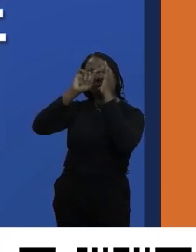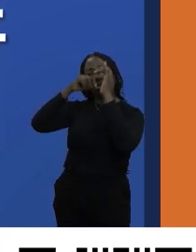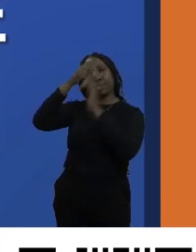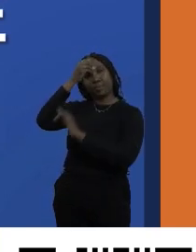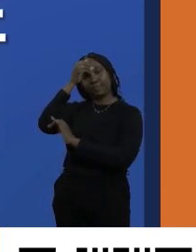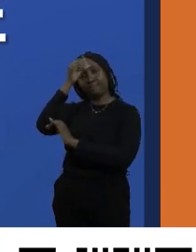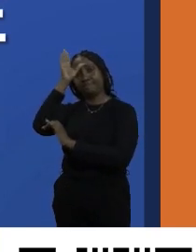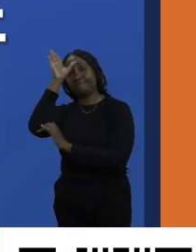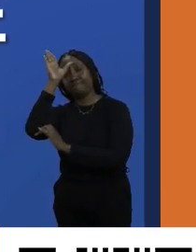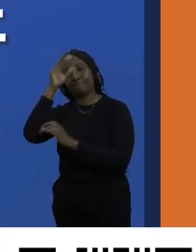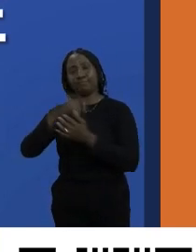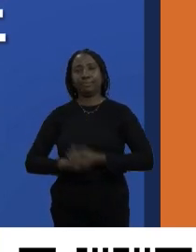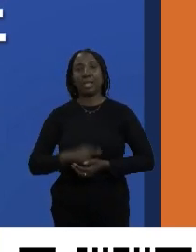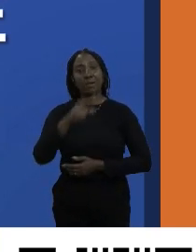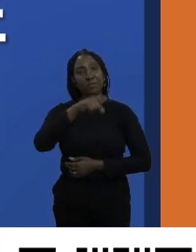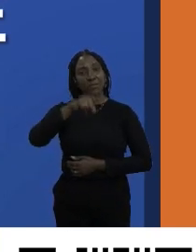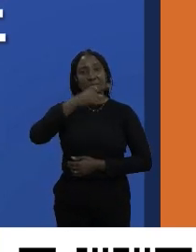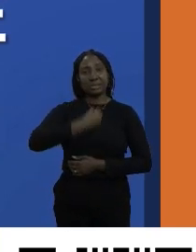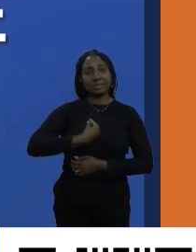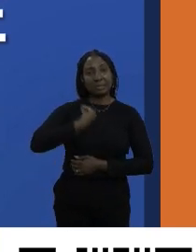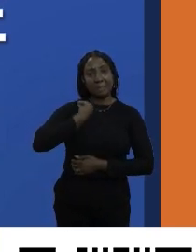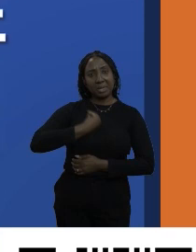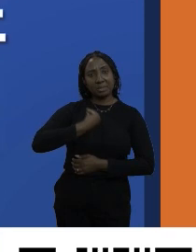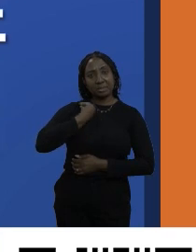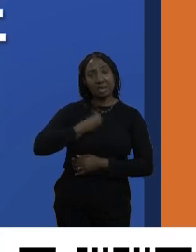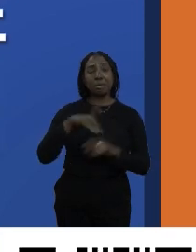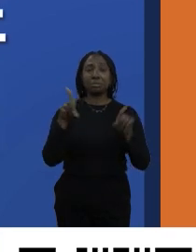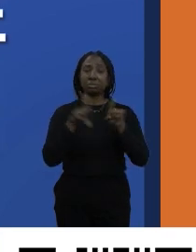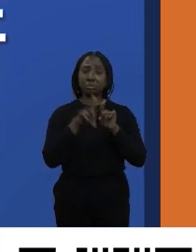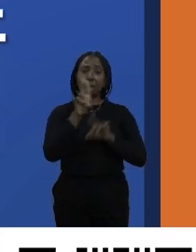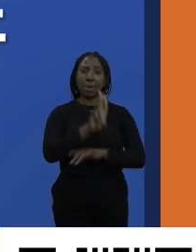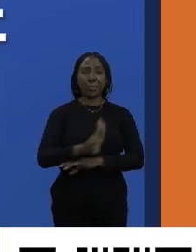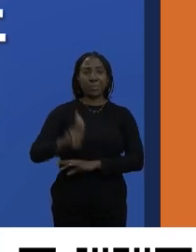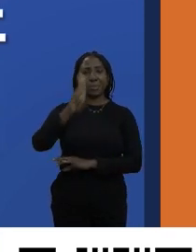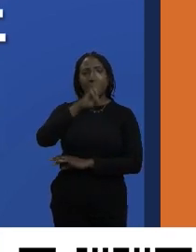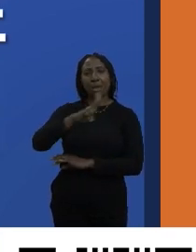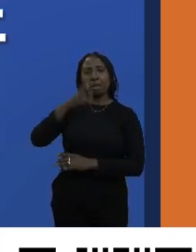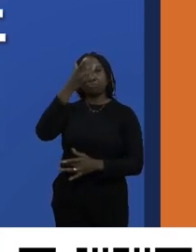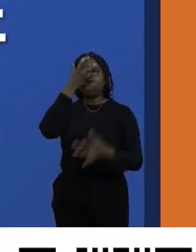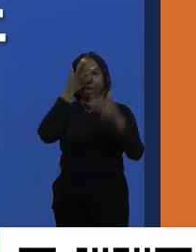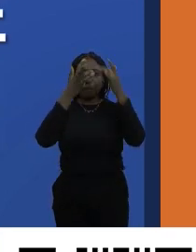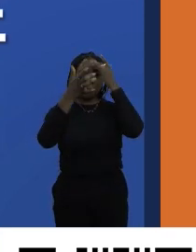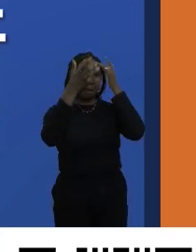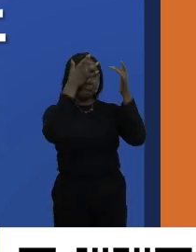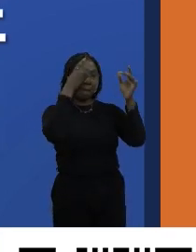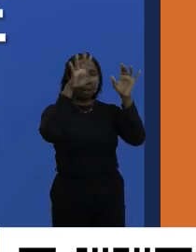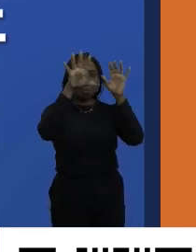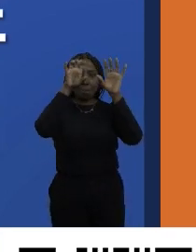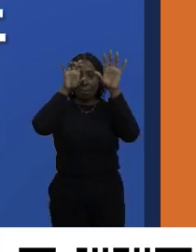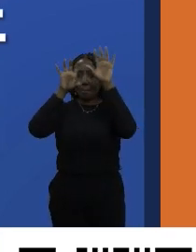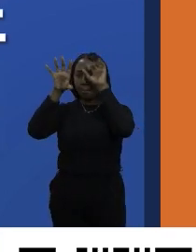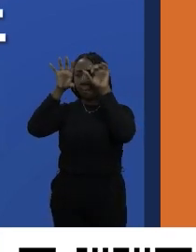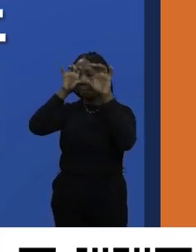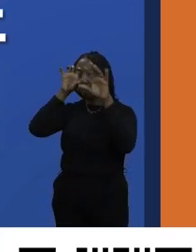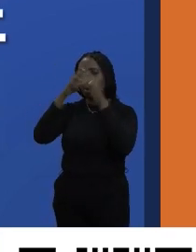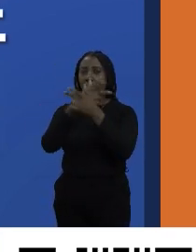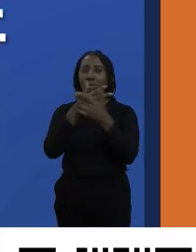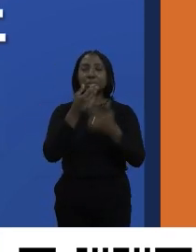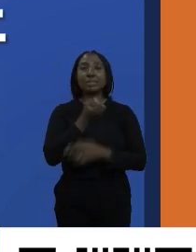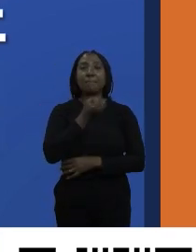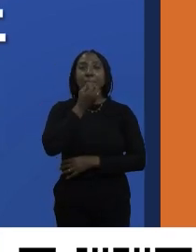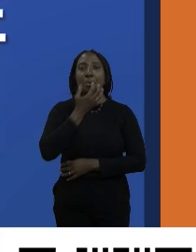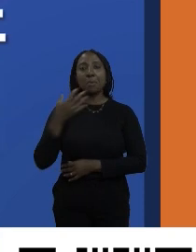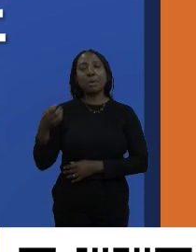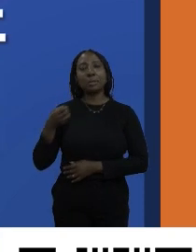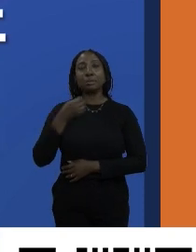né? Tá, vocês estão aqui hoje exercitando a mente, né? Absorvendo conhecimento novo, encontrando coisas novas. Isso